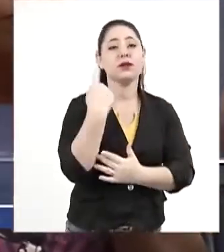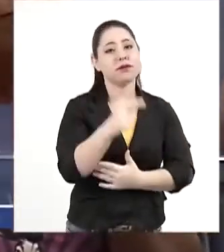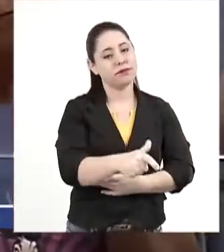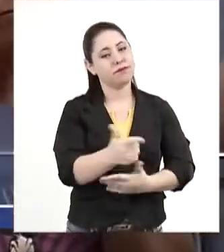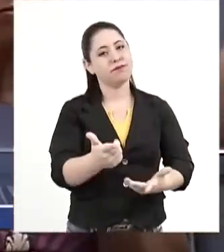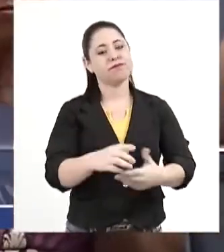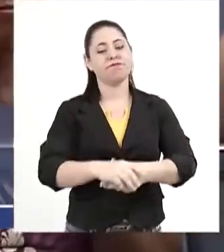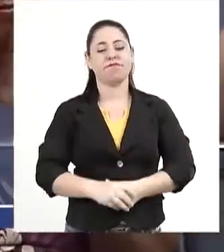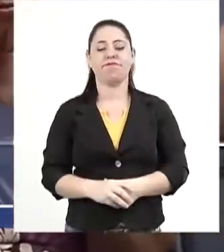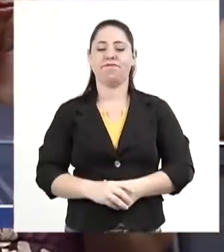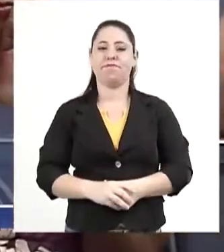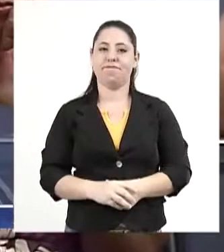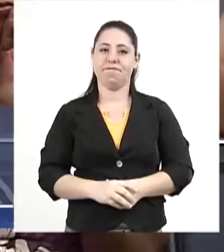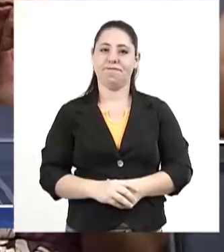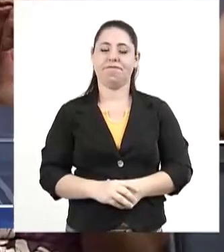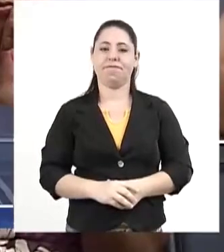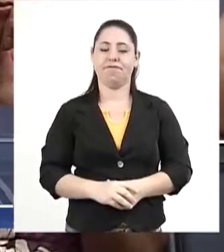ex-companheira.